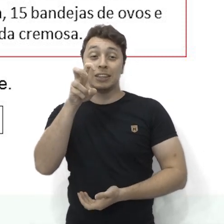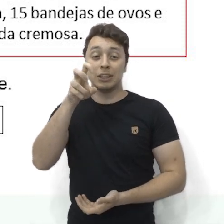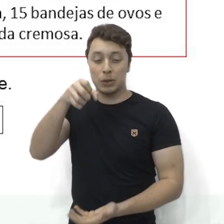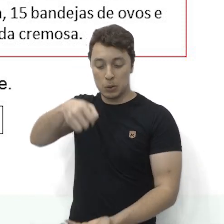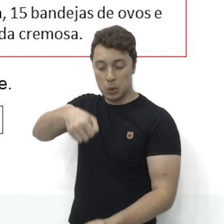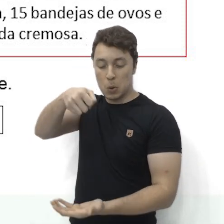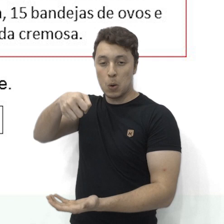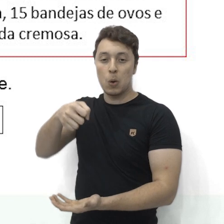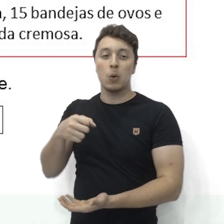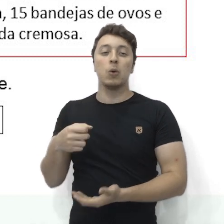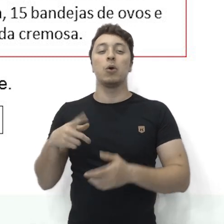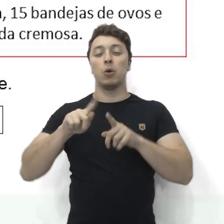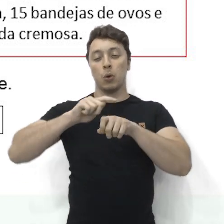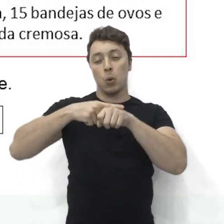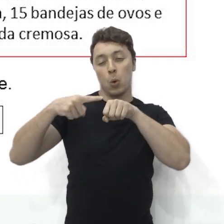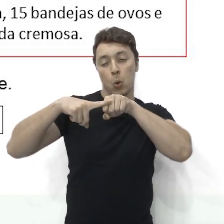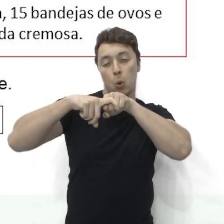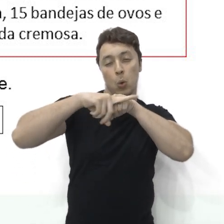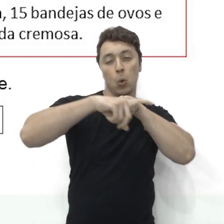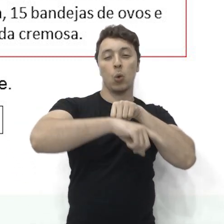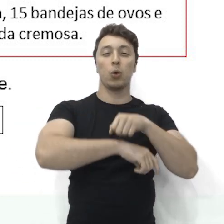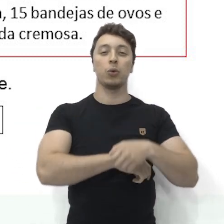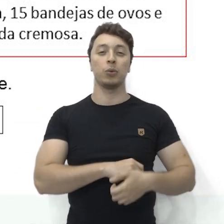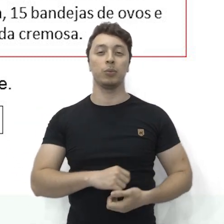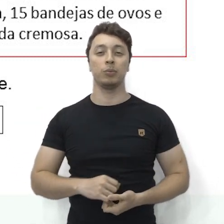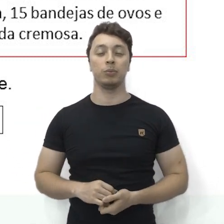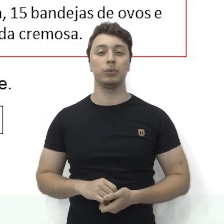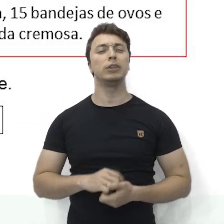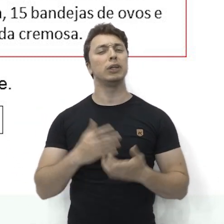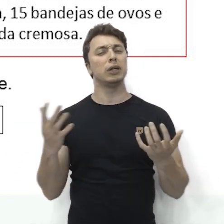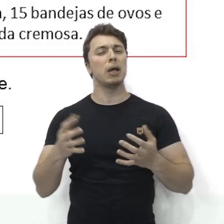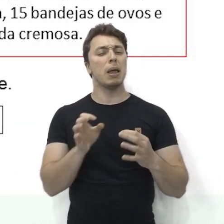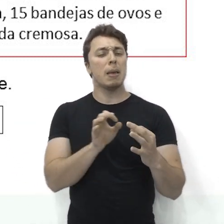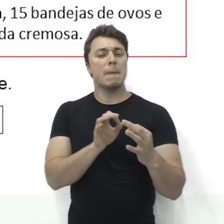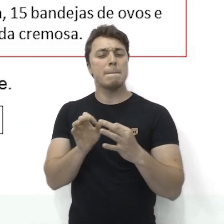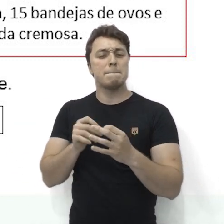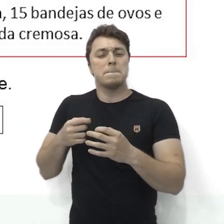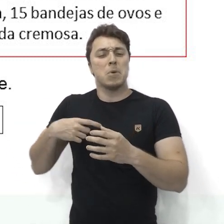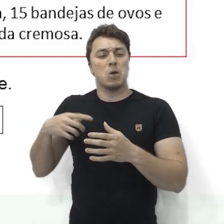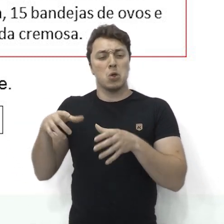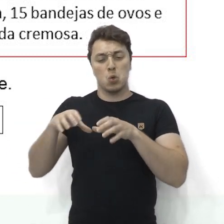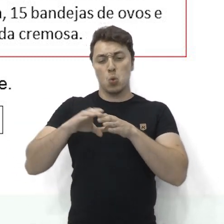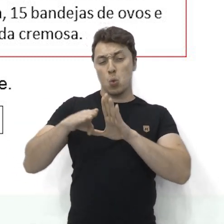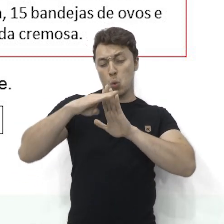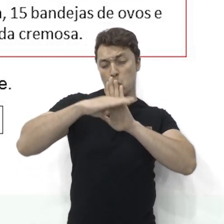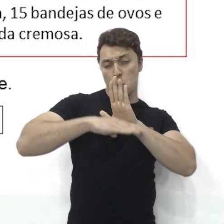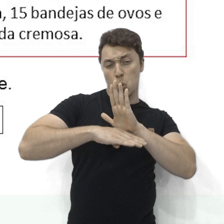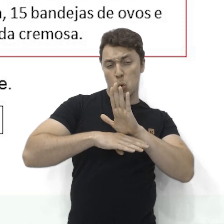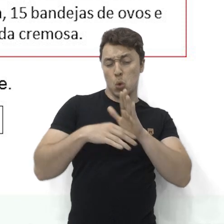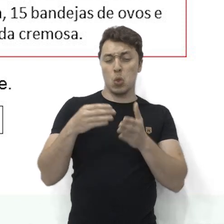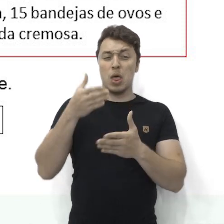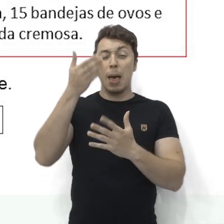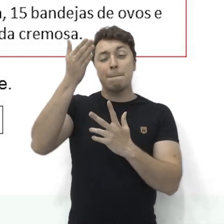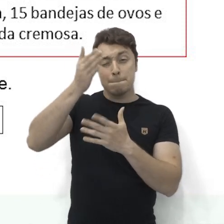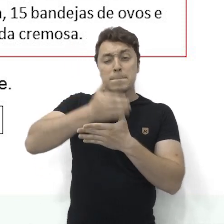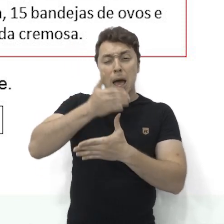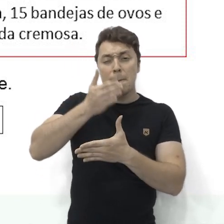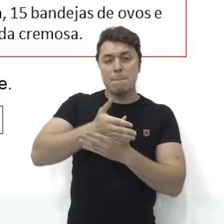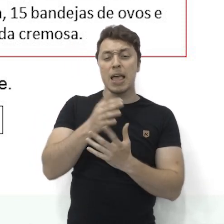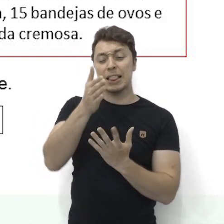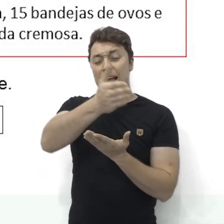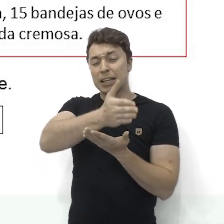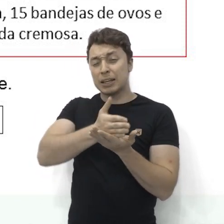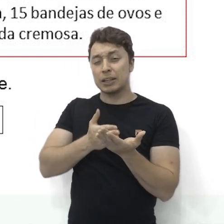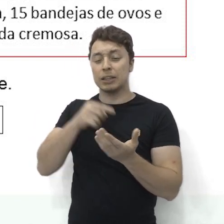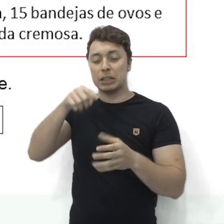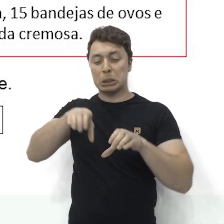cremosa. E agora, para fazer um bolo com a metade deste tamanho, qual a porção de